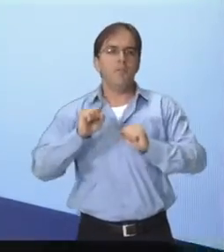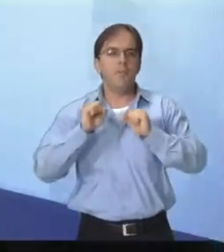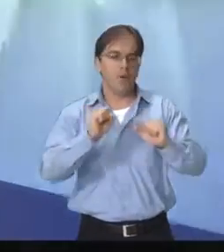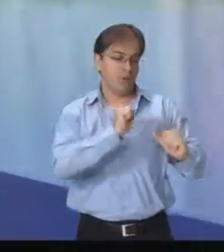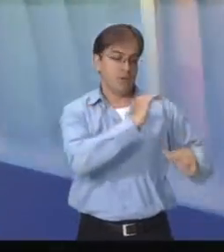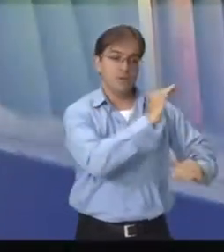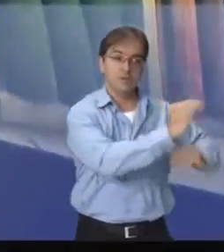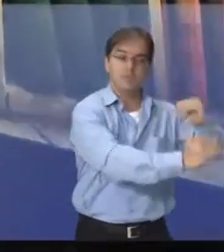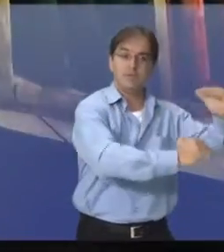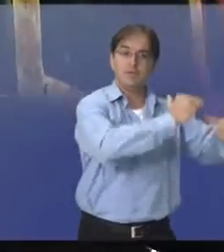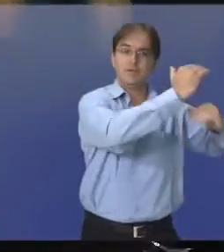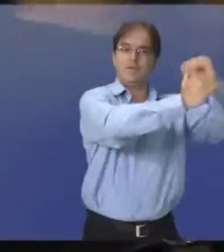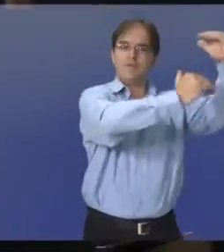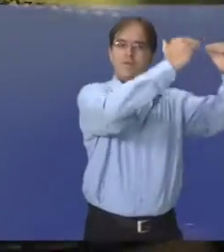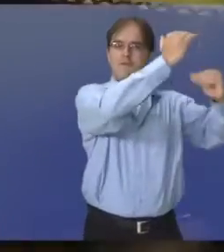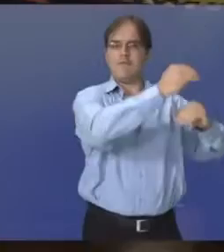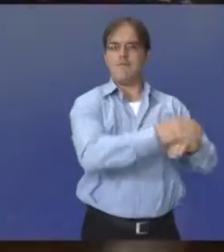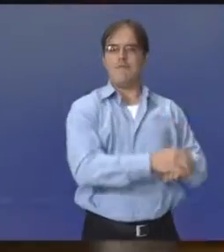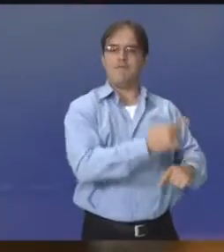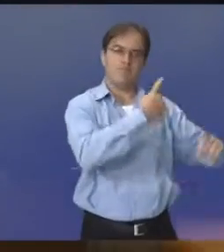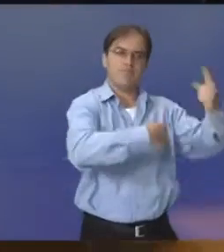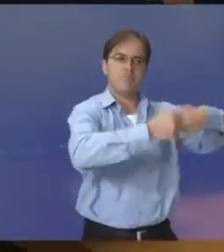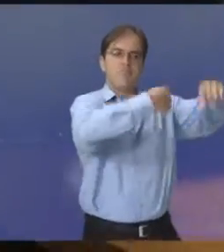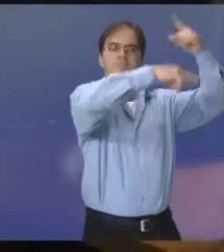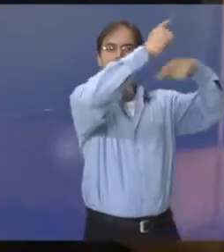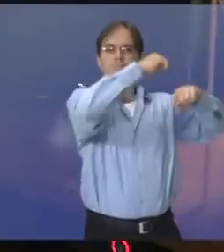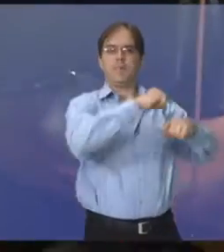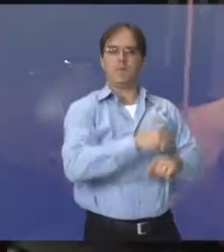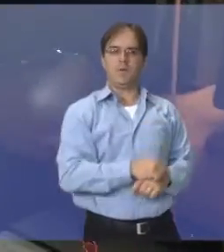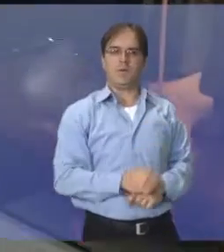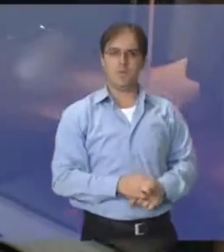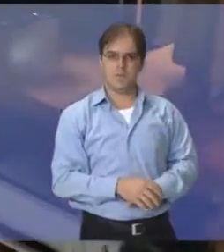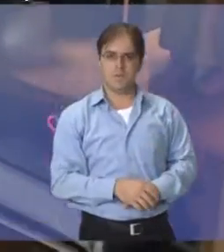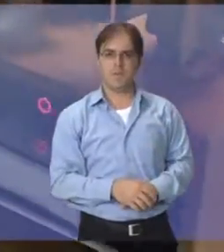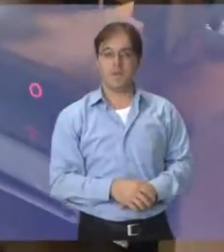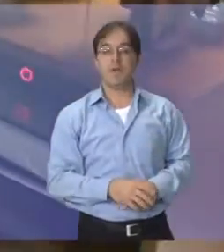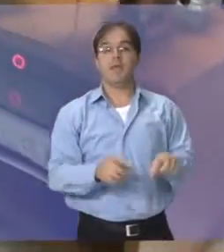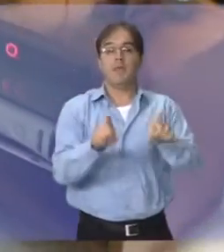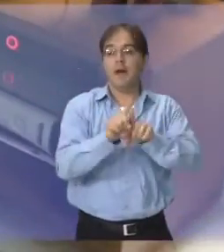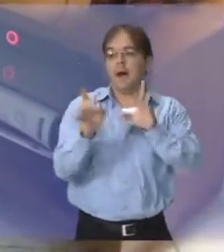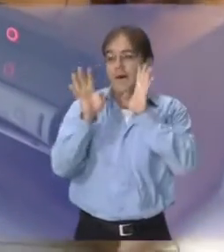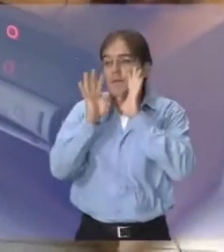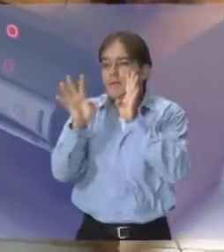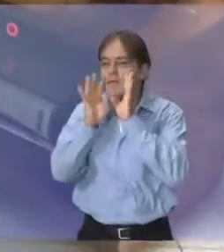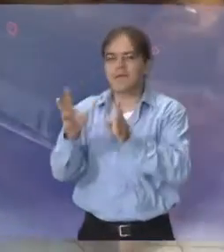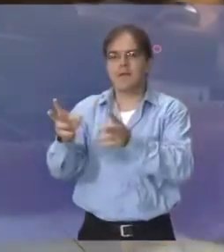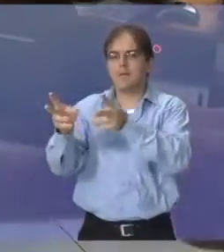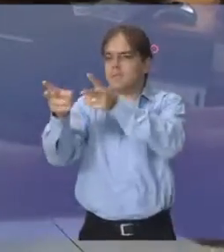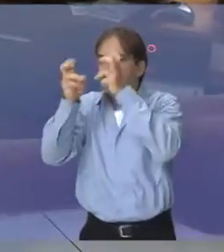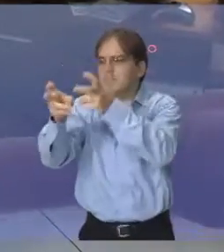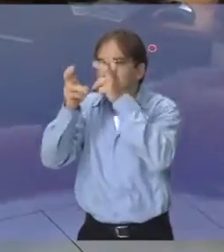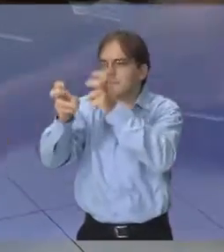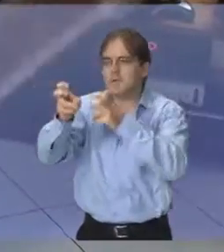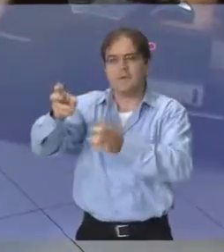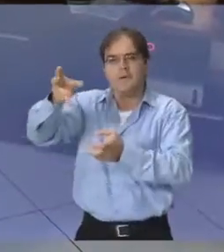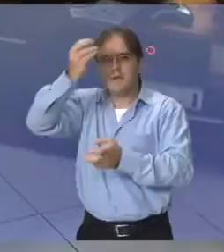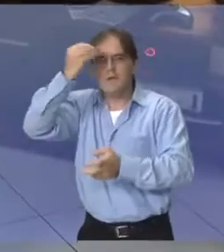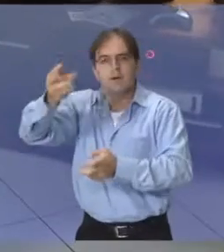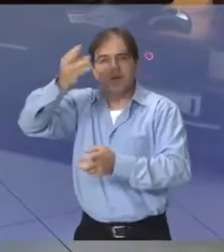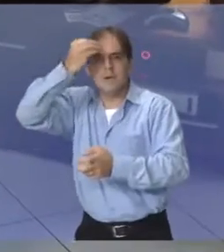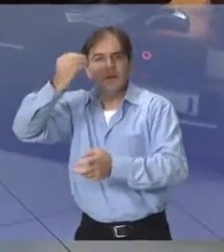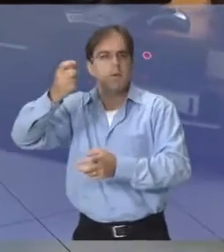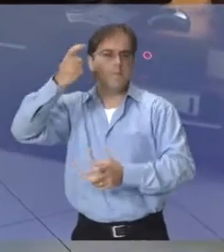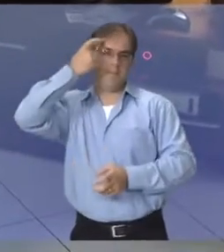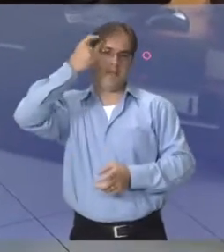E conseguem desenvolver essa questão do movimento fino e também da questão da atenção, da percepção, da memória.